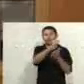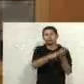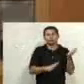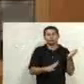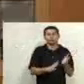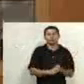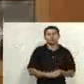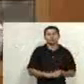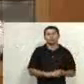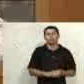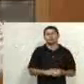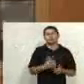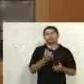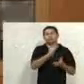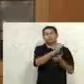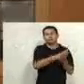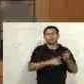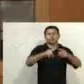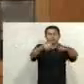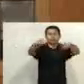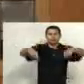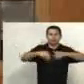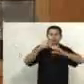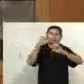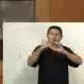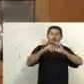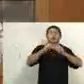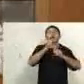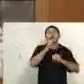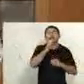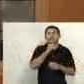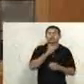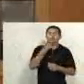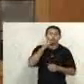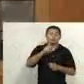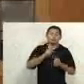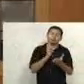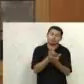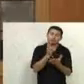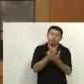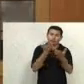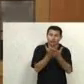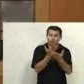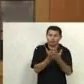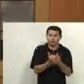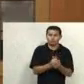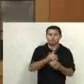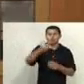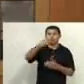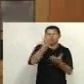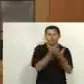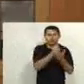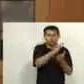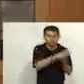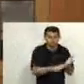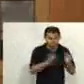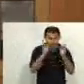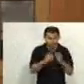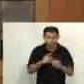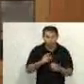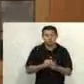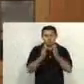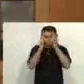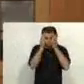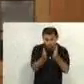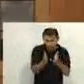exercício, uma atividade em sala que eu vou passar para vocês e ainda dando continuidade nessa teleaula na aula atividade, tá? Onde eu vou